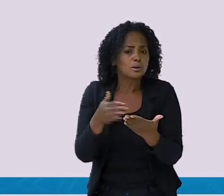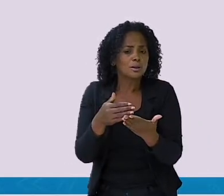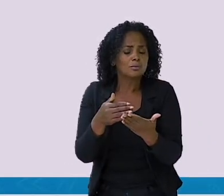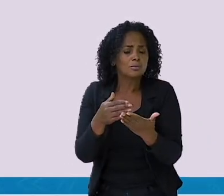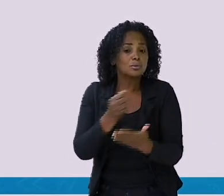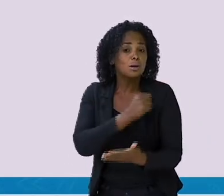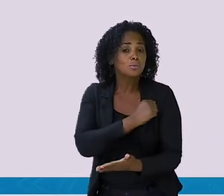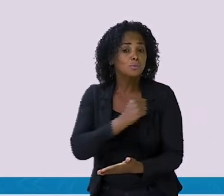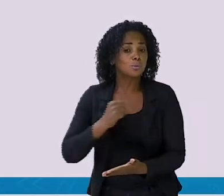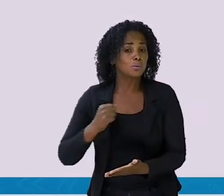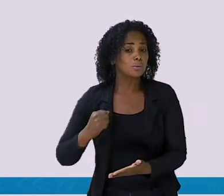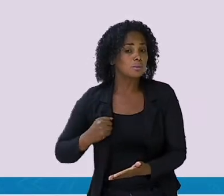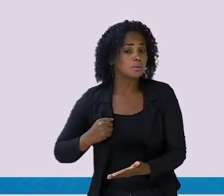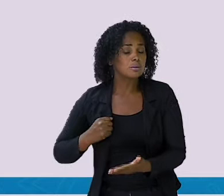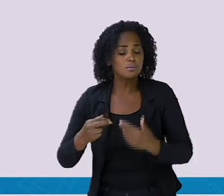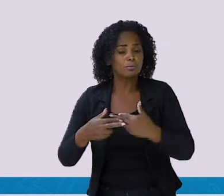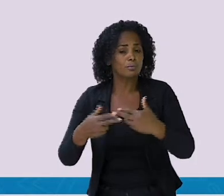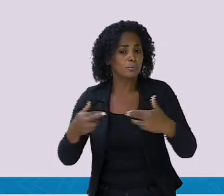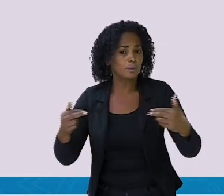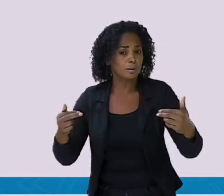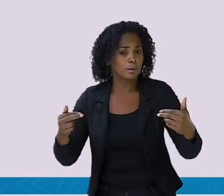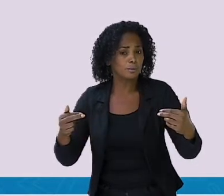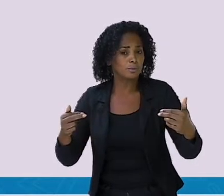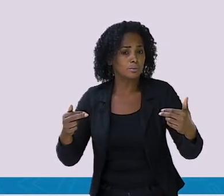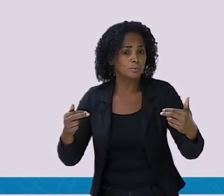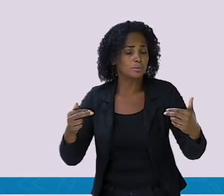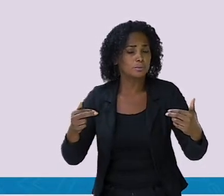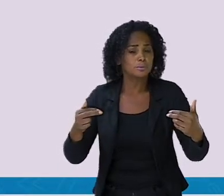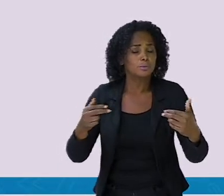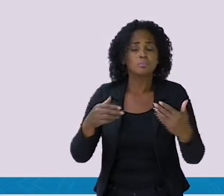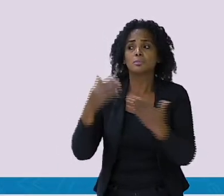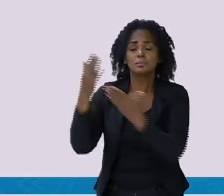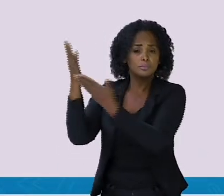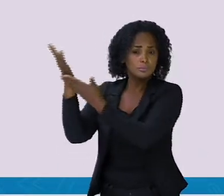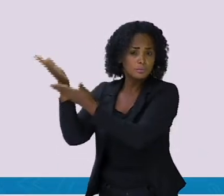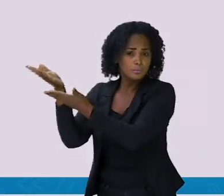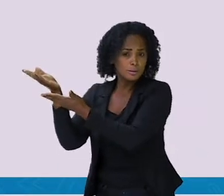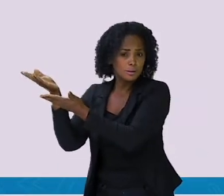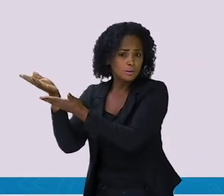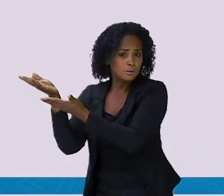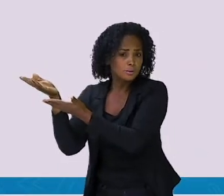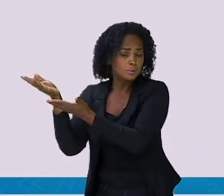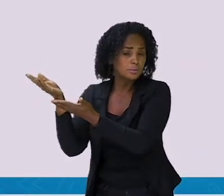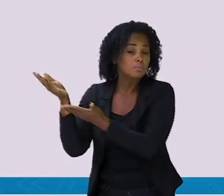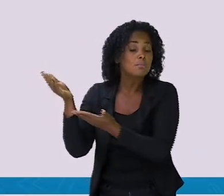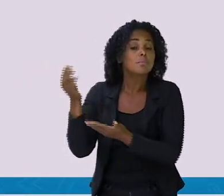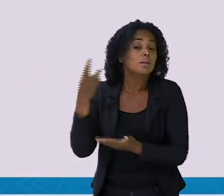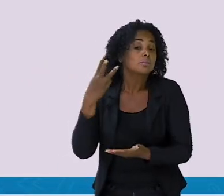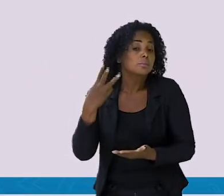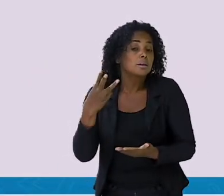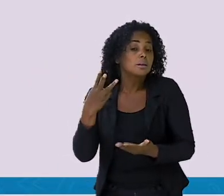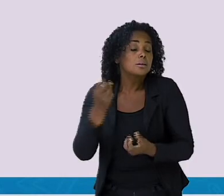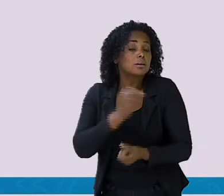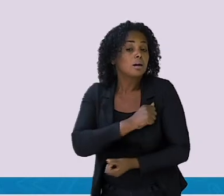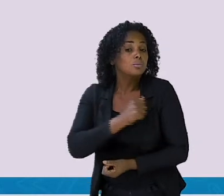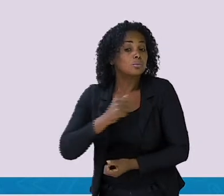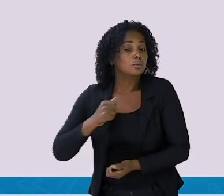povo brasileiro. Termina o texto Flávia Marina. Eu coloquei a informação aqui